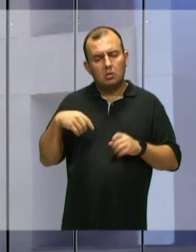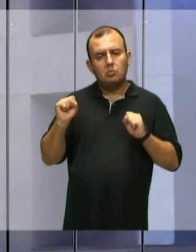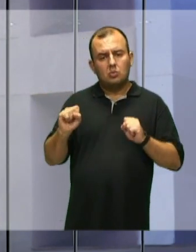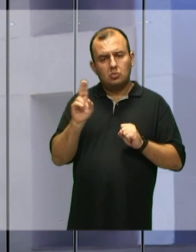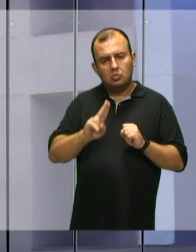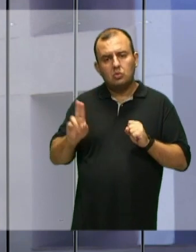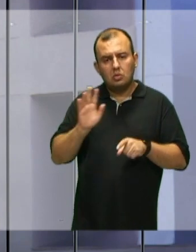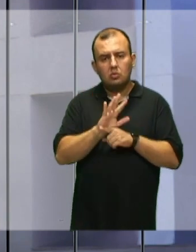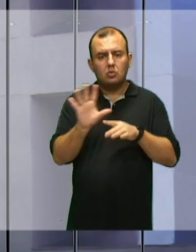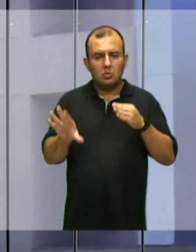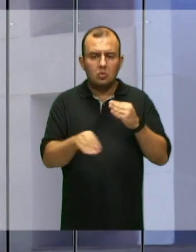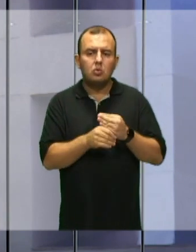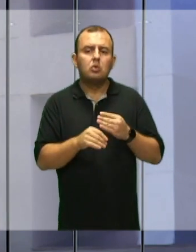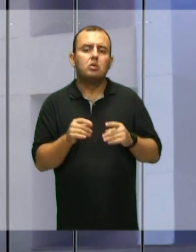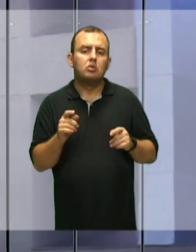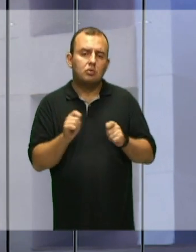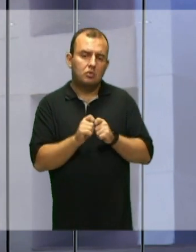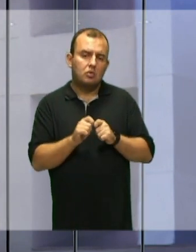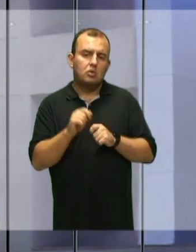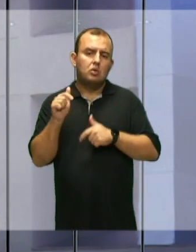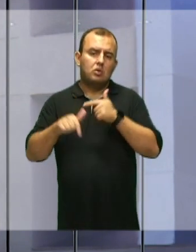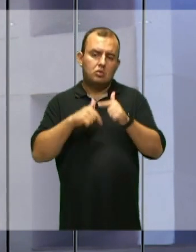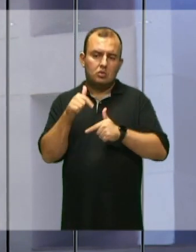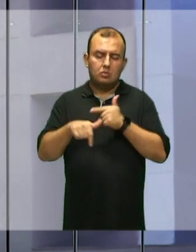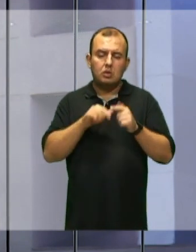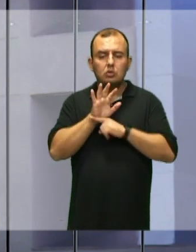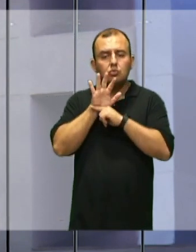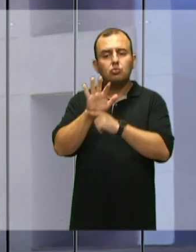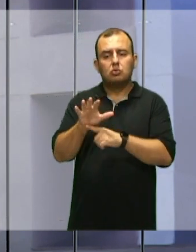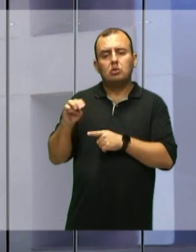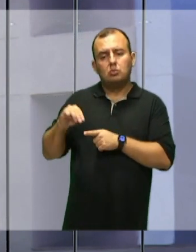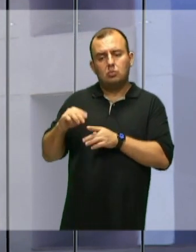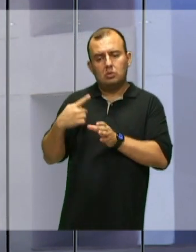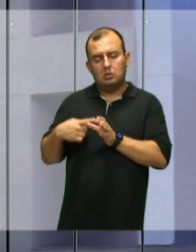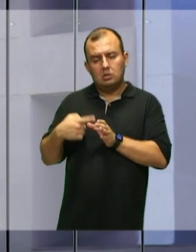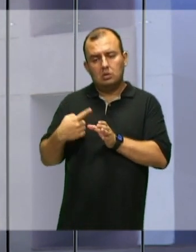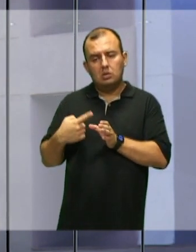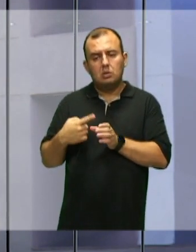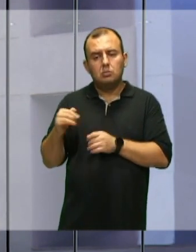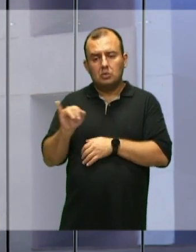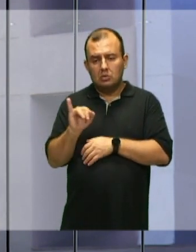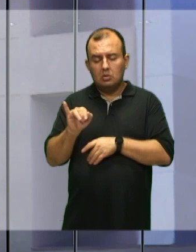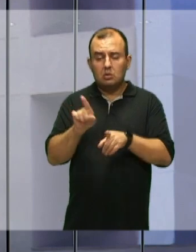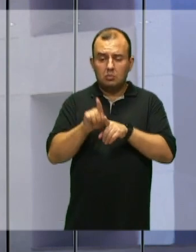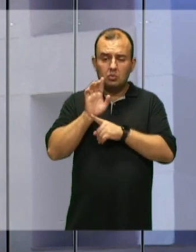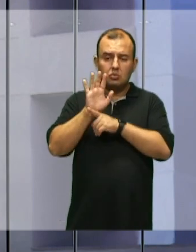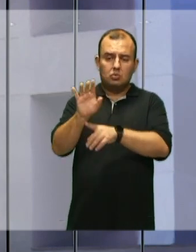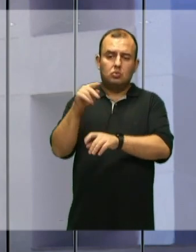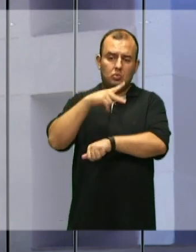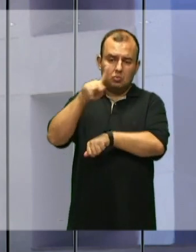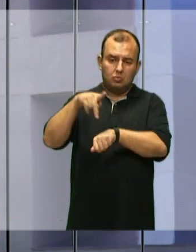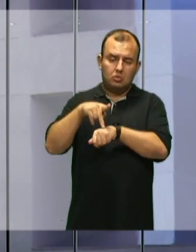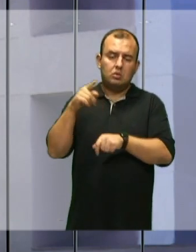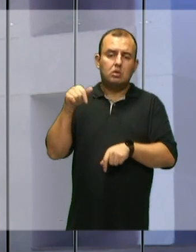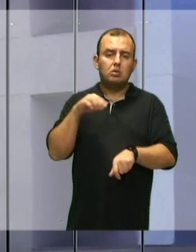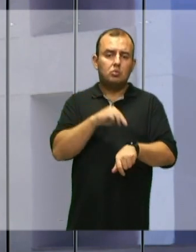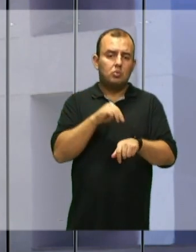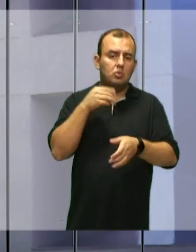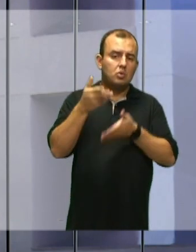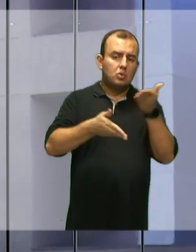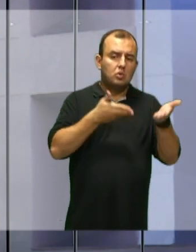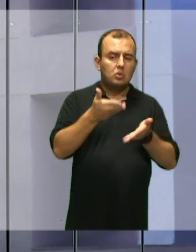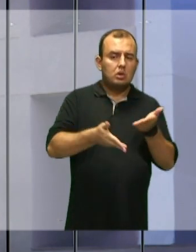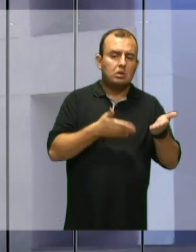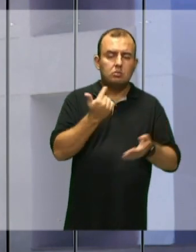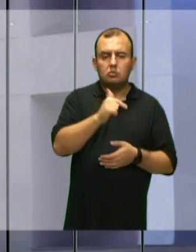contribuir aquilo que eu disse eles estão fazendo um trabalho pro município um trabalho pro país senão né nesse momento que não existe uma forma de tratamento